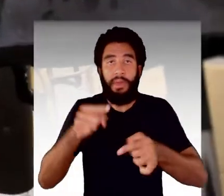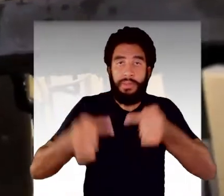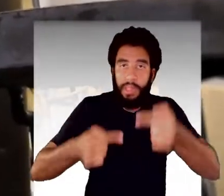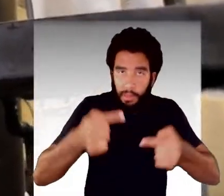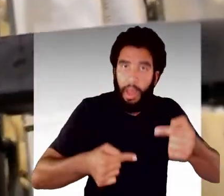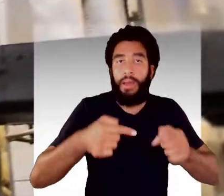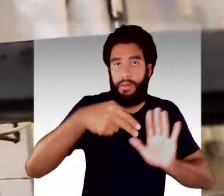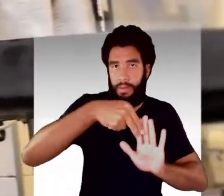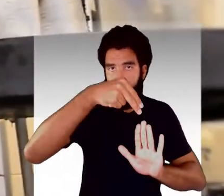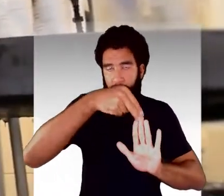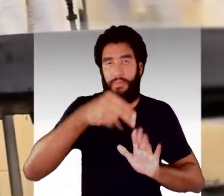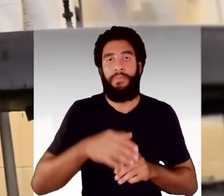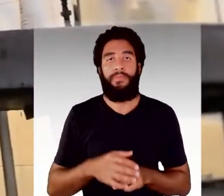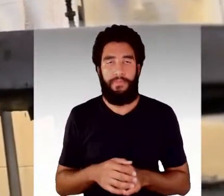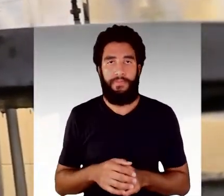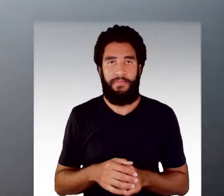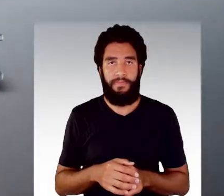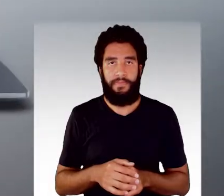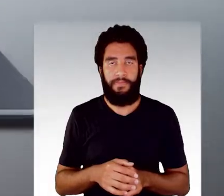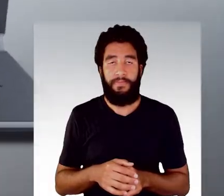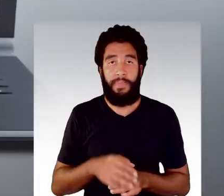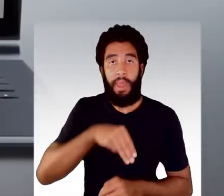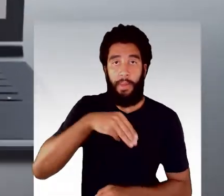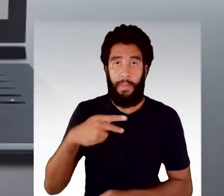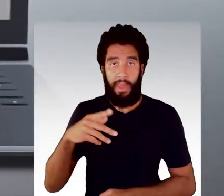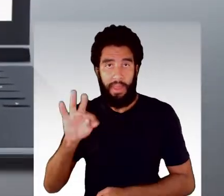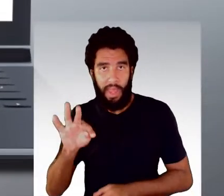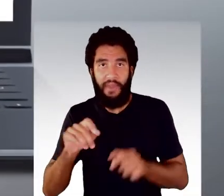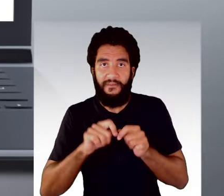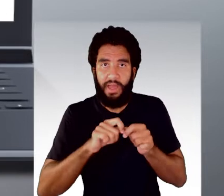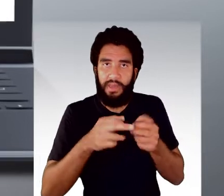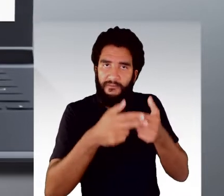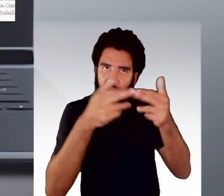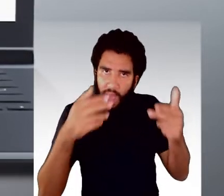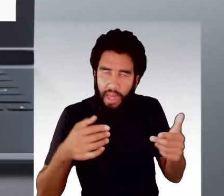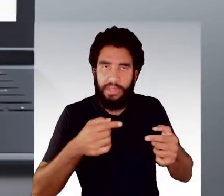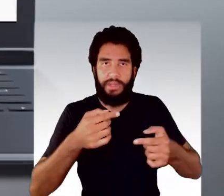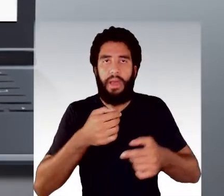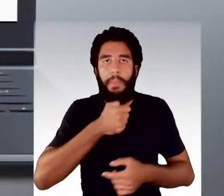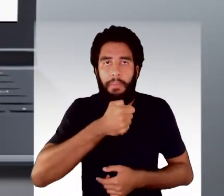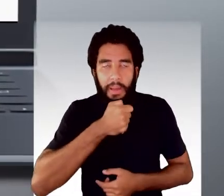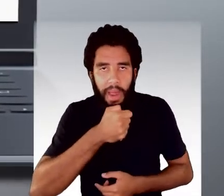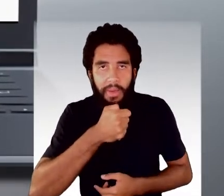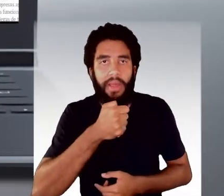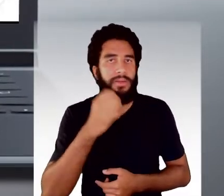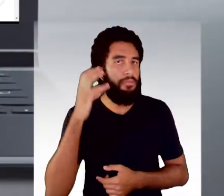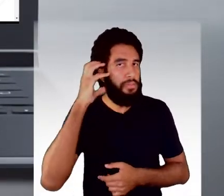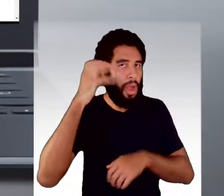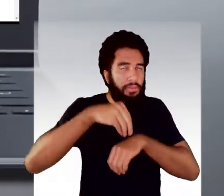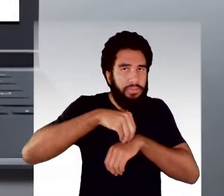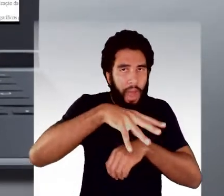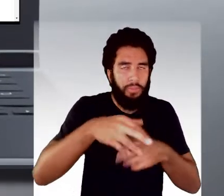frigoríficos e o debate sobre a norma. O órgão produziu uma série de notas, cards, áudios, entrevistas